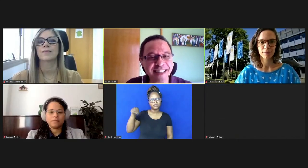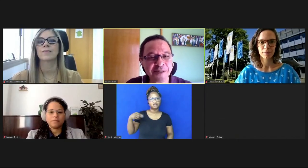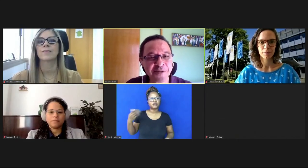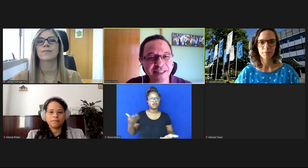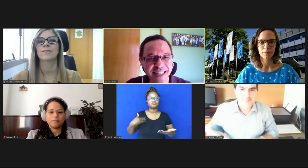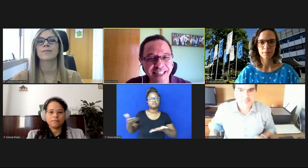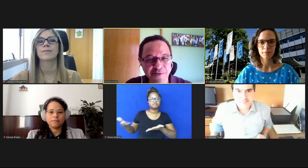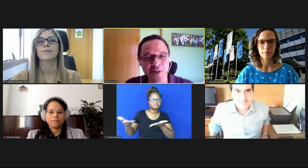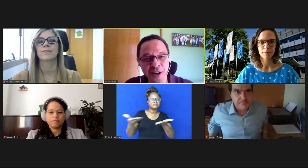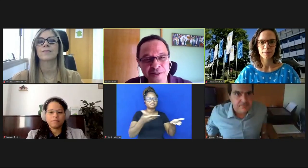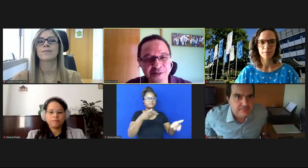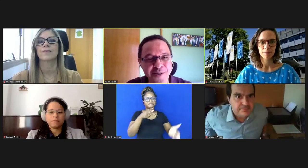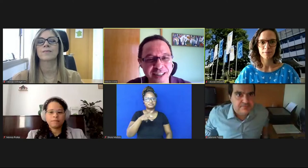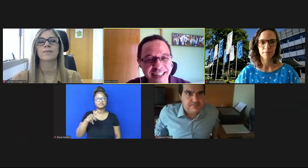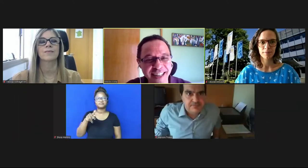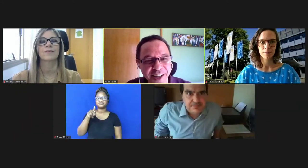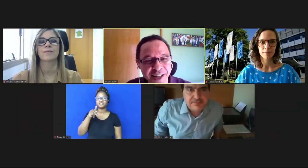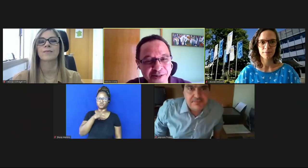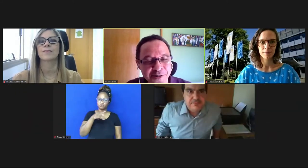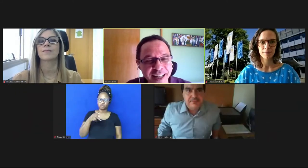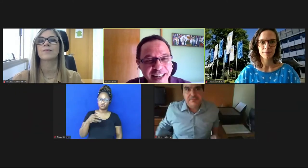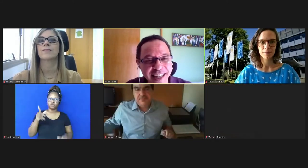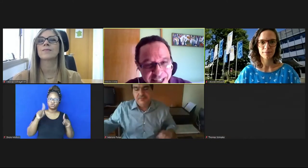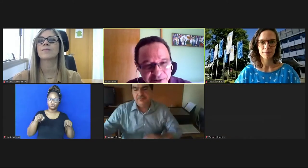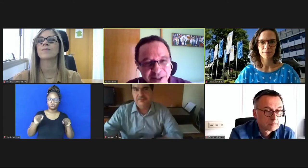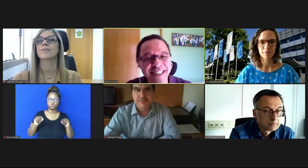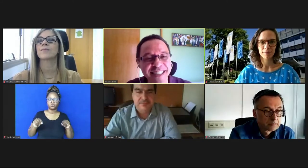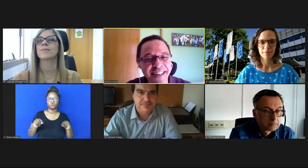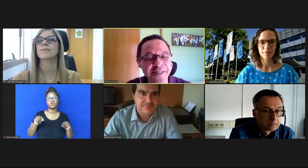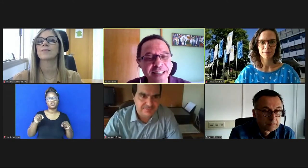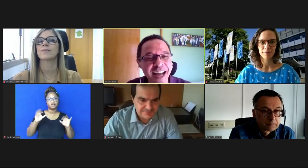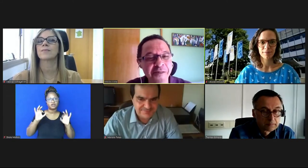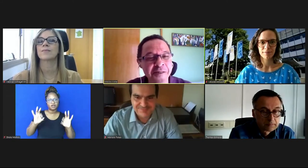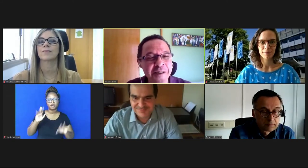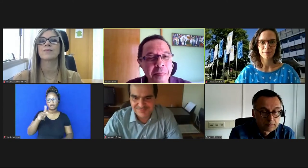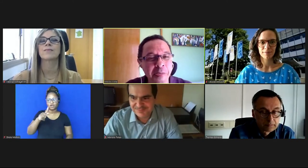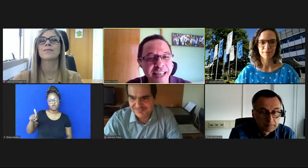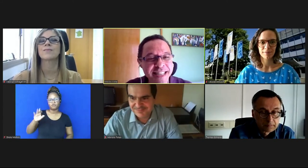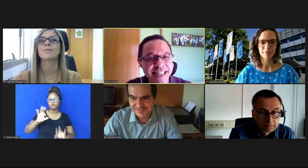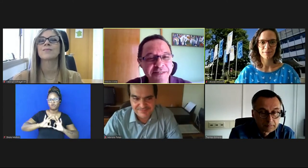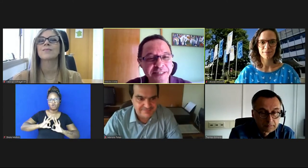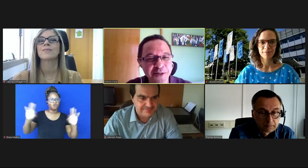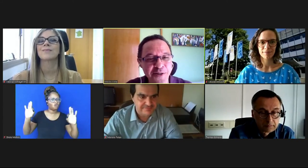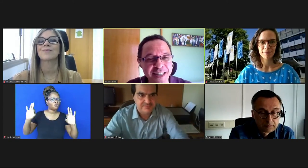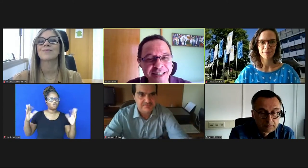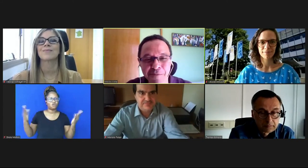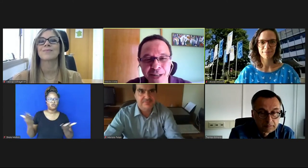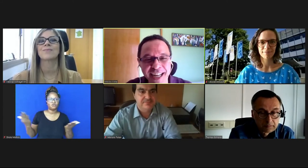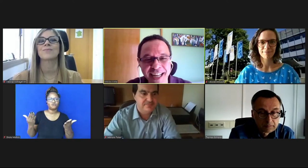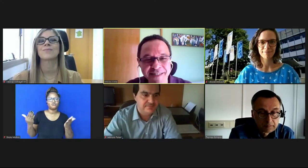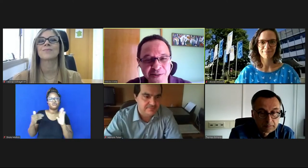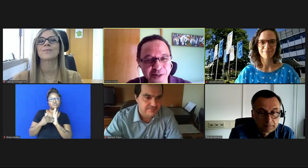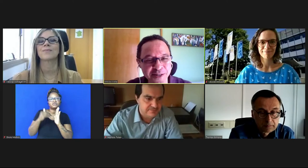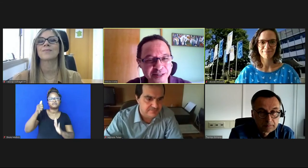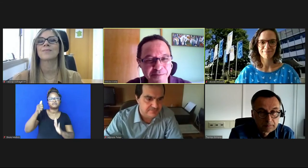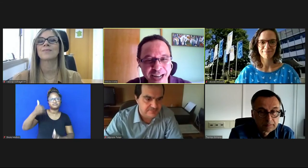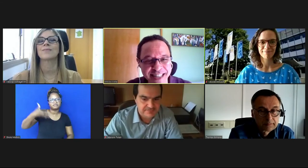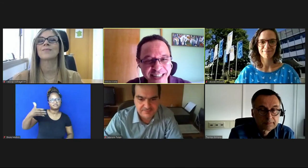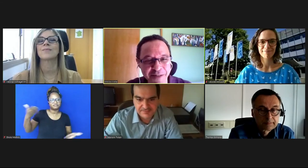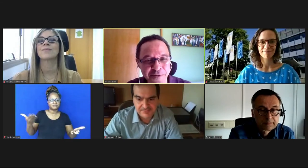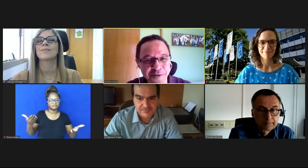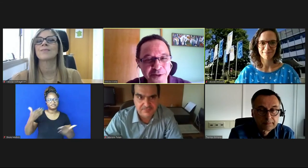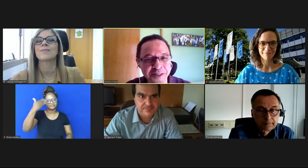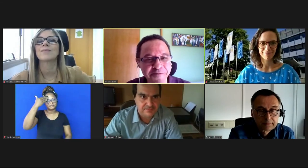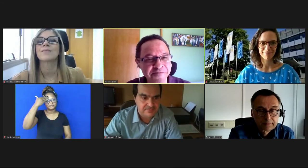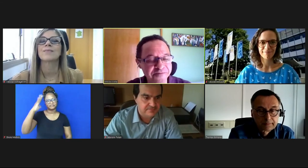honras, então, de termos o nosso lecturer, né, final nesse evento de hoje. Obrigado a todos.